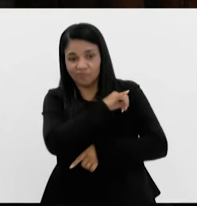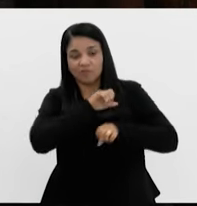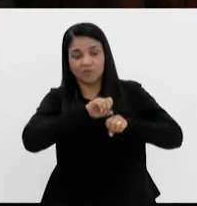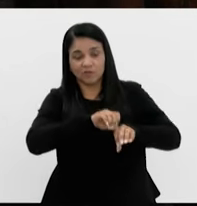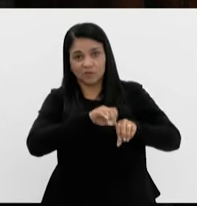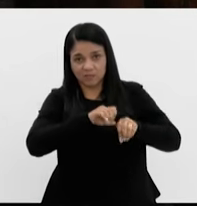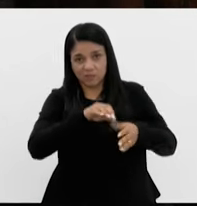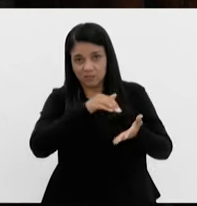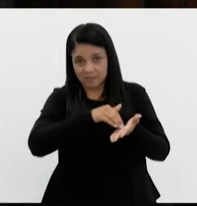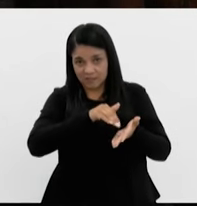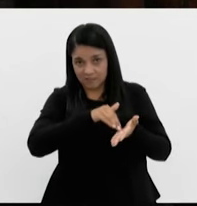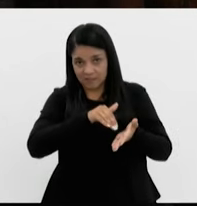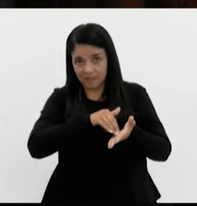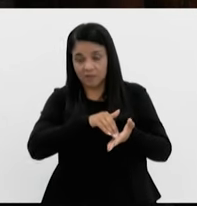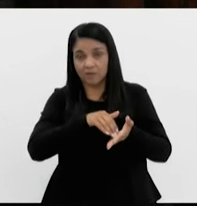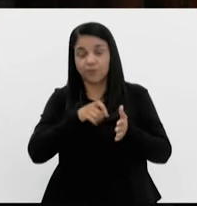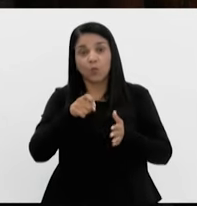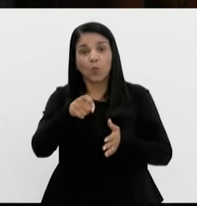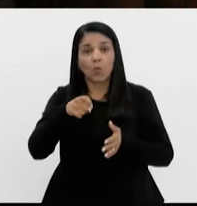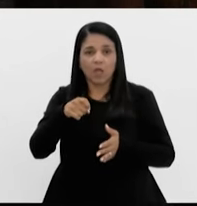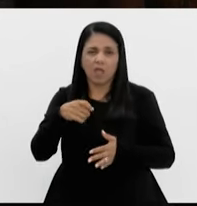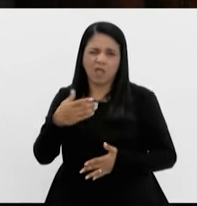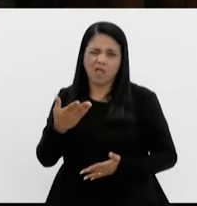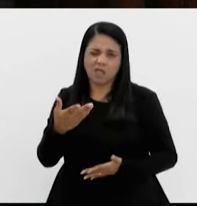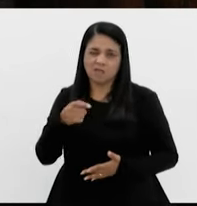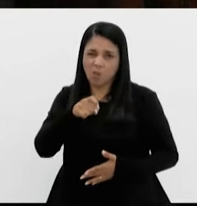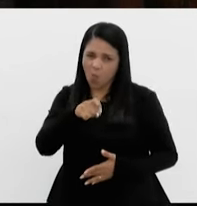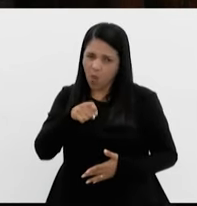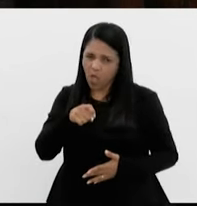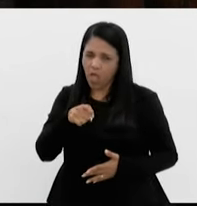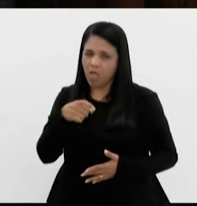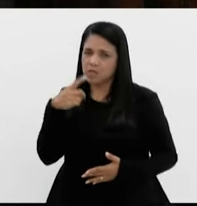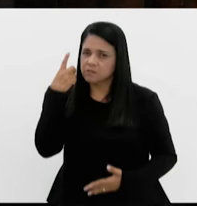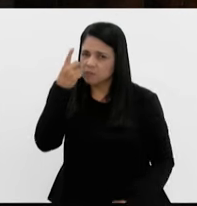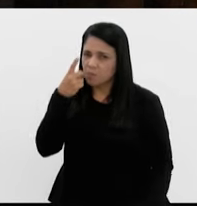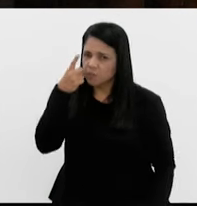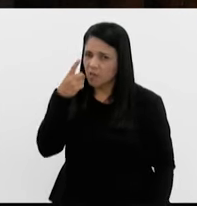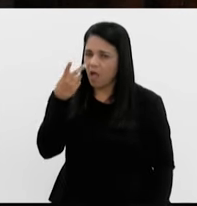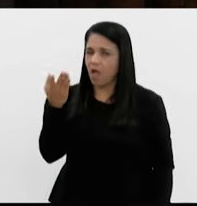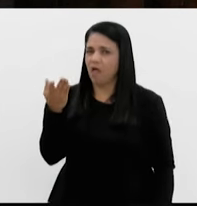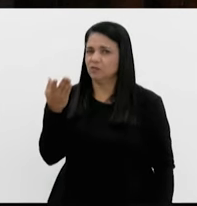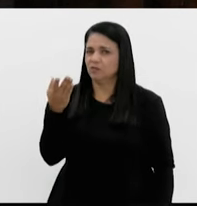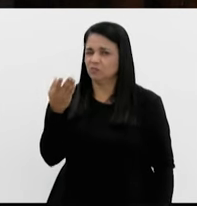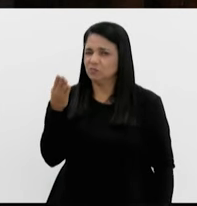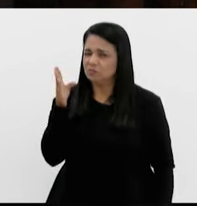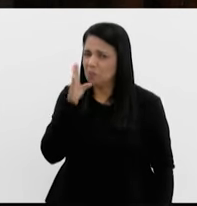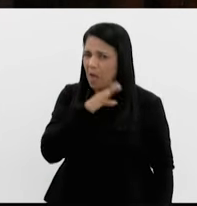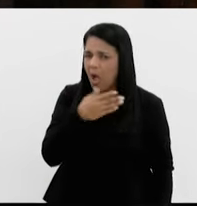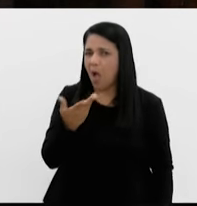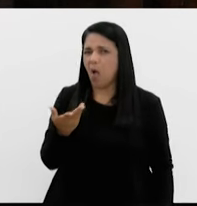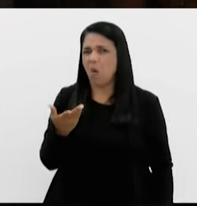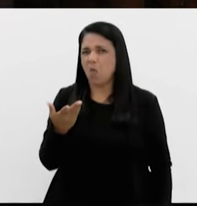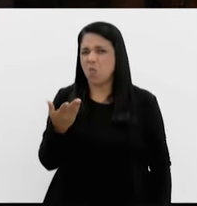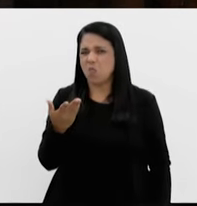que um ex-colega nosso aliás um mau colega um mau Deputado que produziu pouco